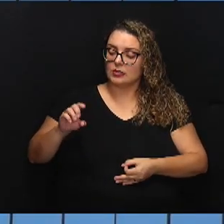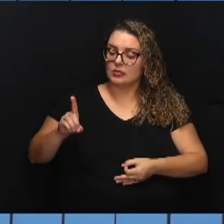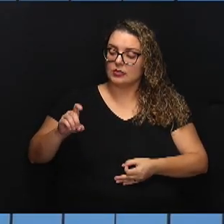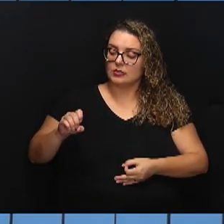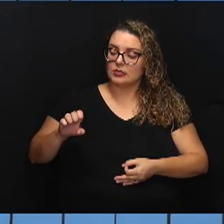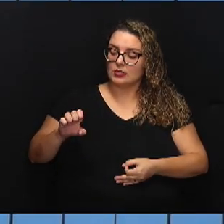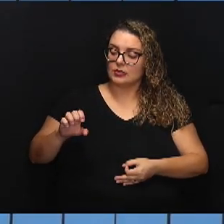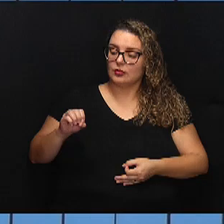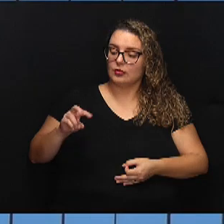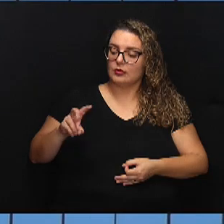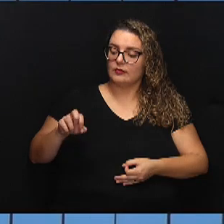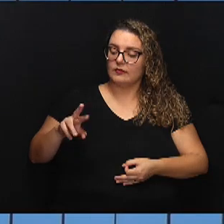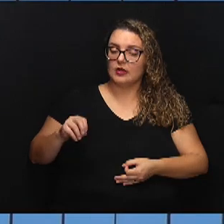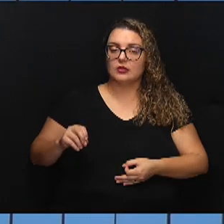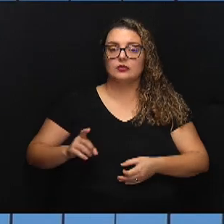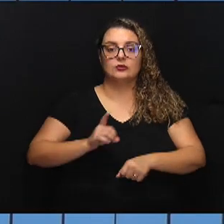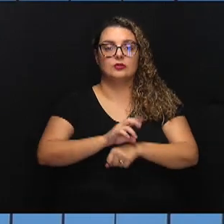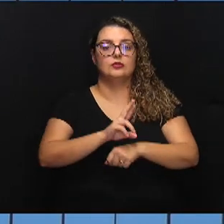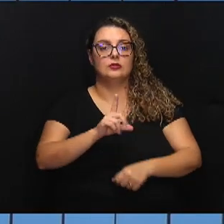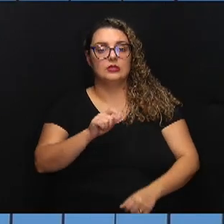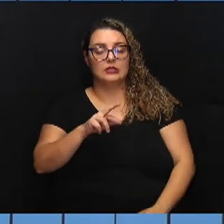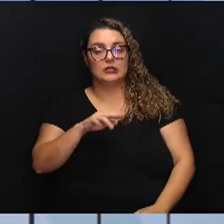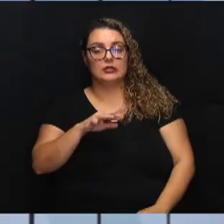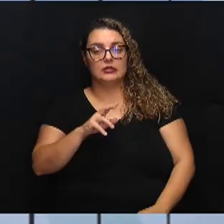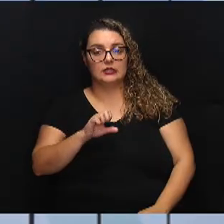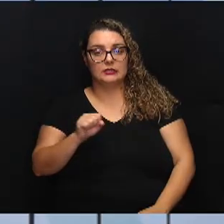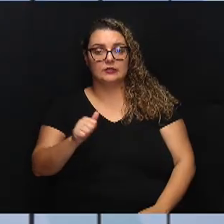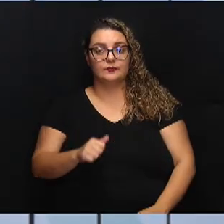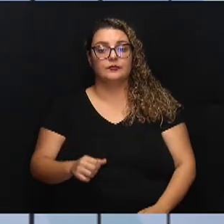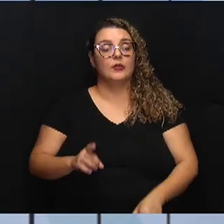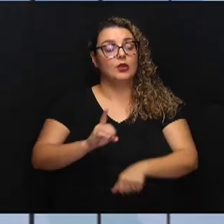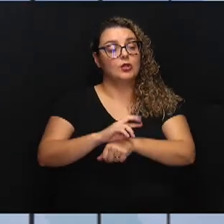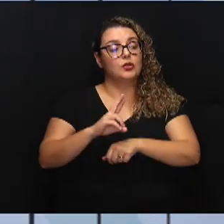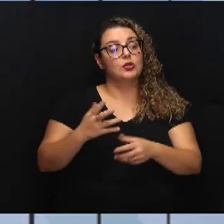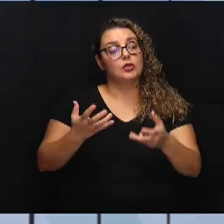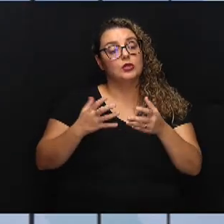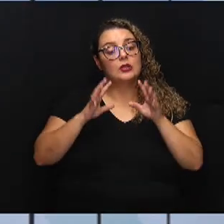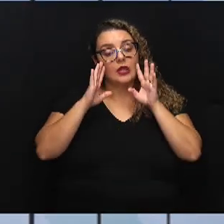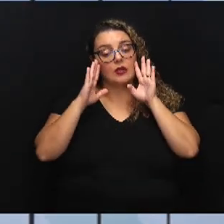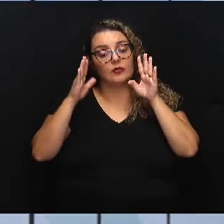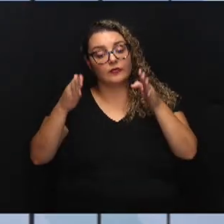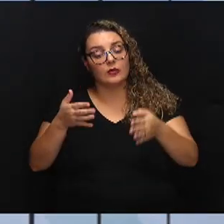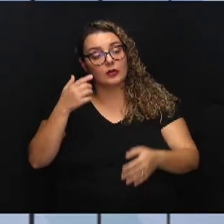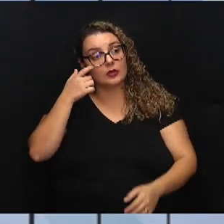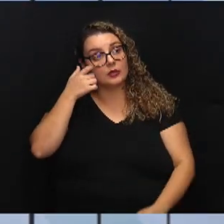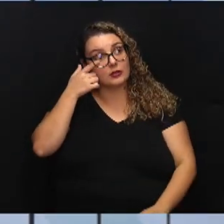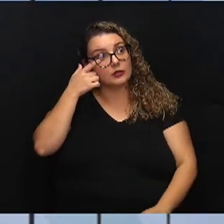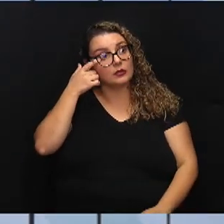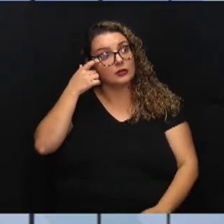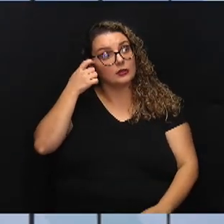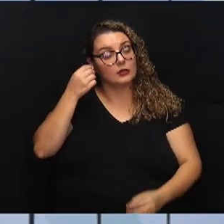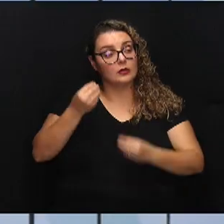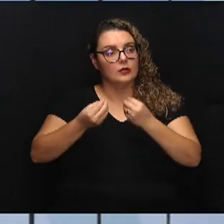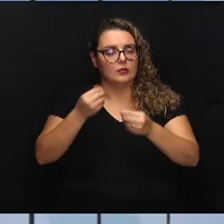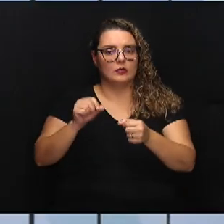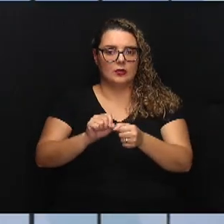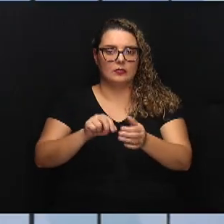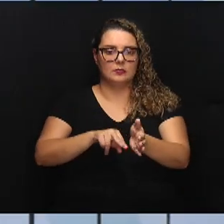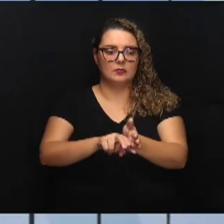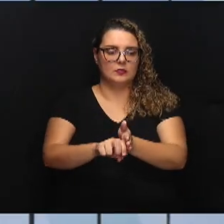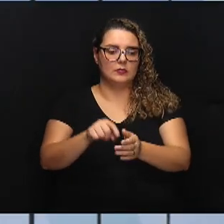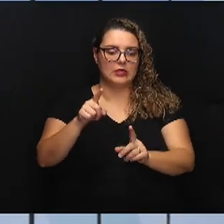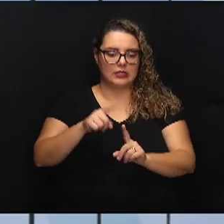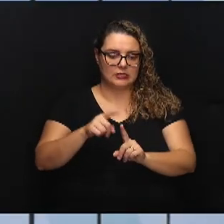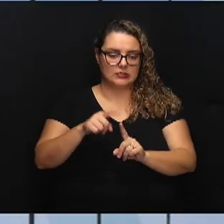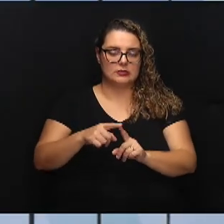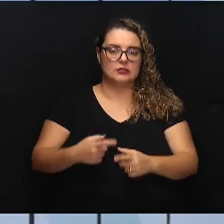Gomes. Doutora Larissa, agora neste segundo bloco, eu gostaria de focar aqui com você como que é feito o diagnóstico, né, para esse tipo